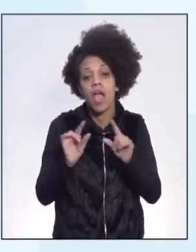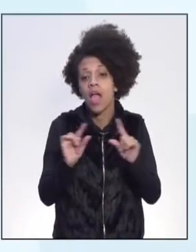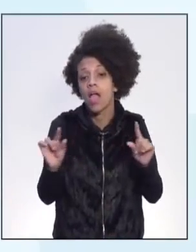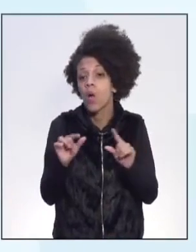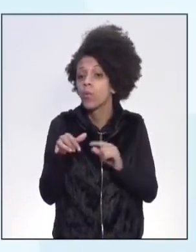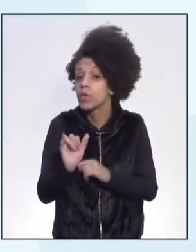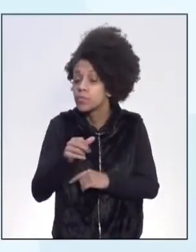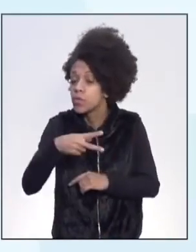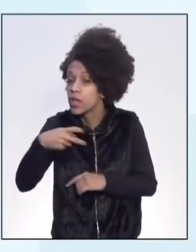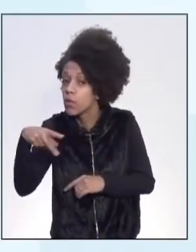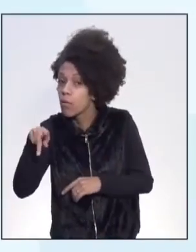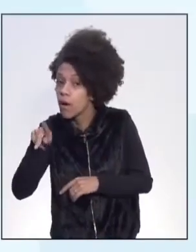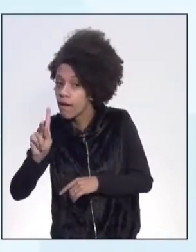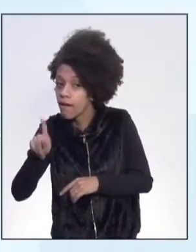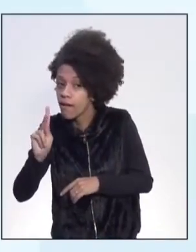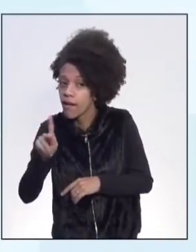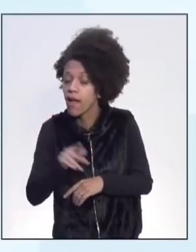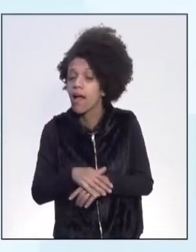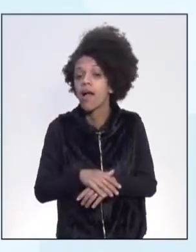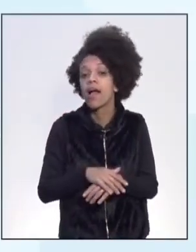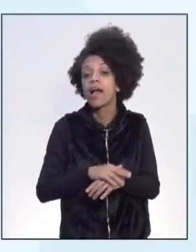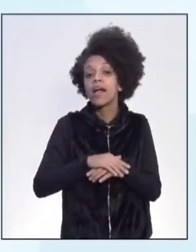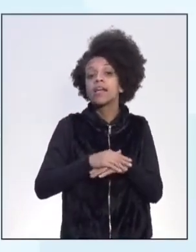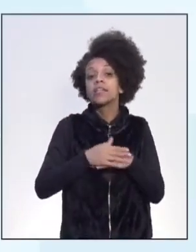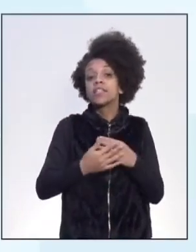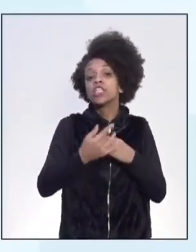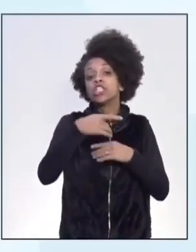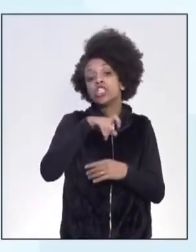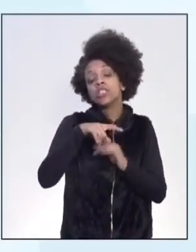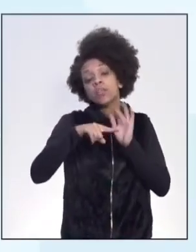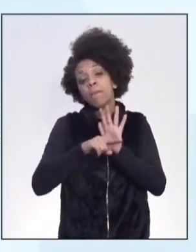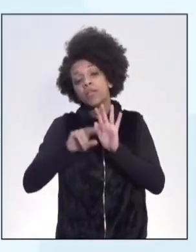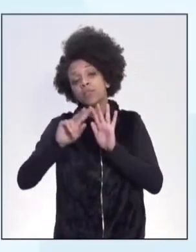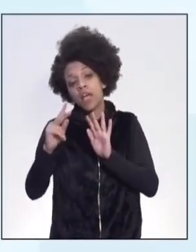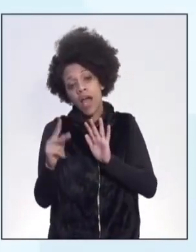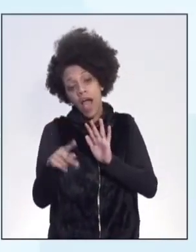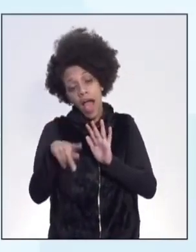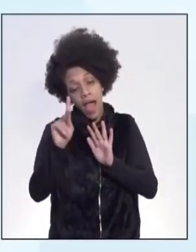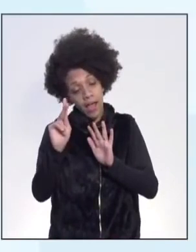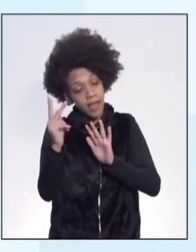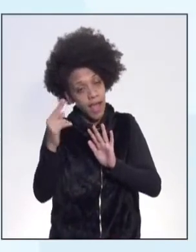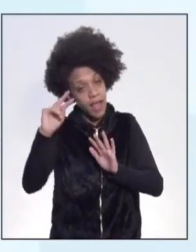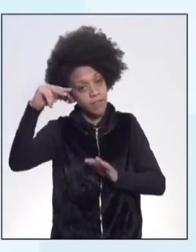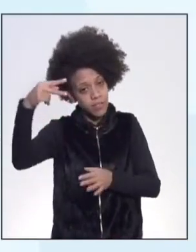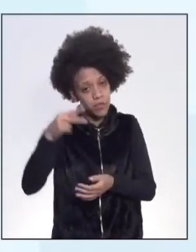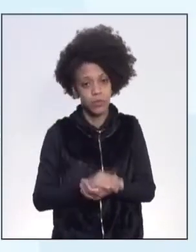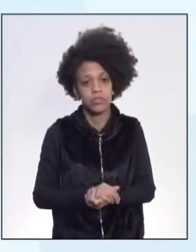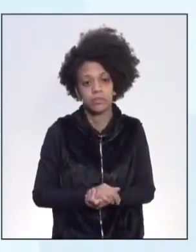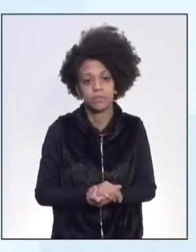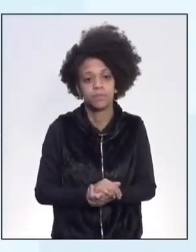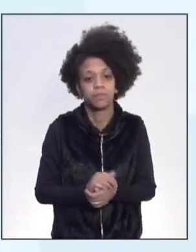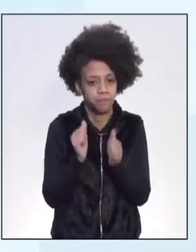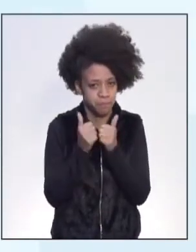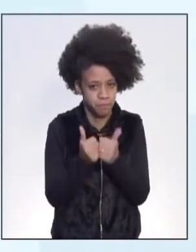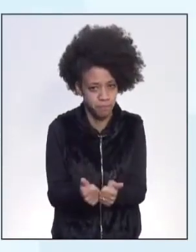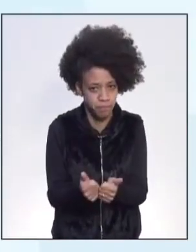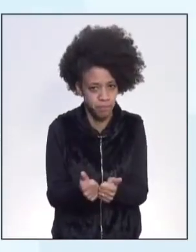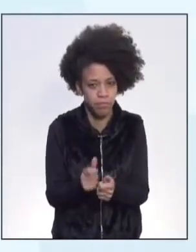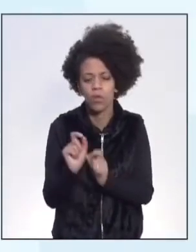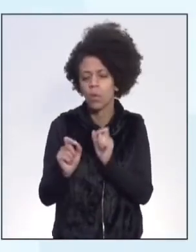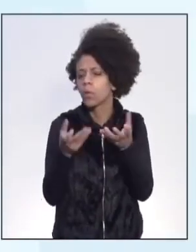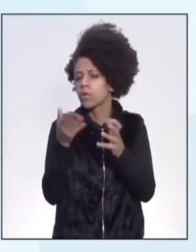y igual k que multiplica x menos h elevado ao quadrado, certo? Muito bom. O que